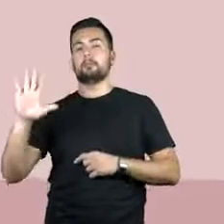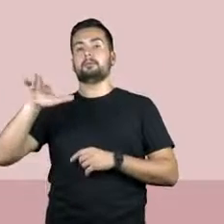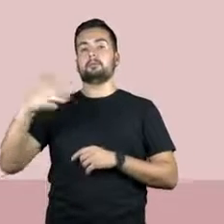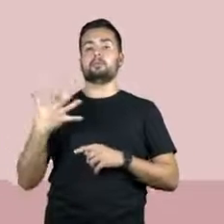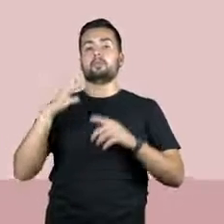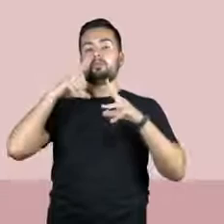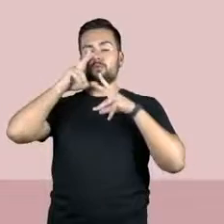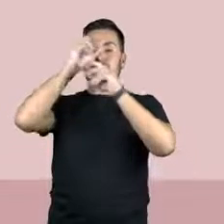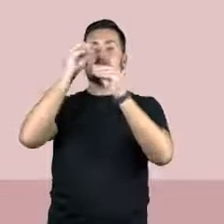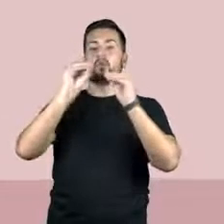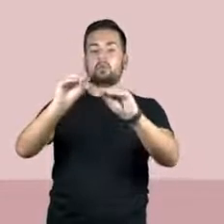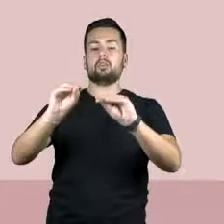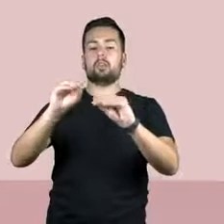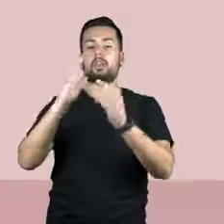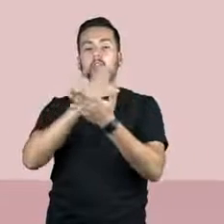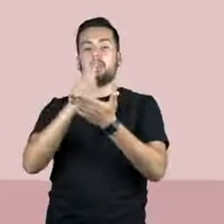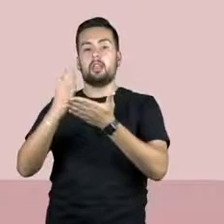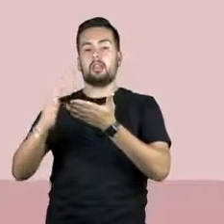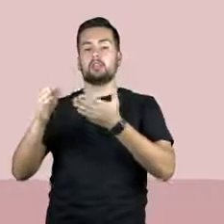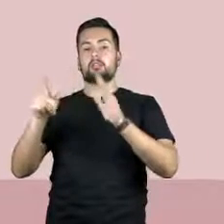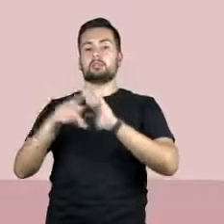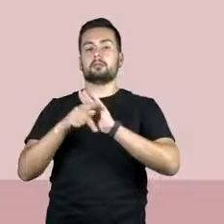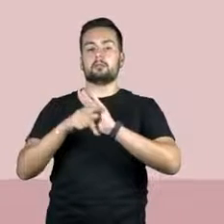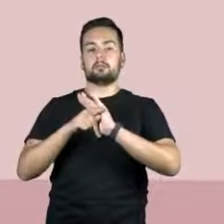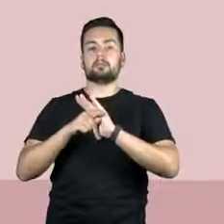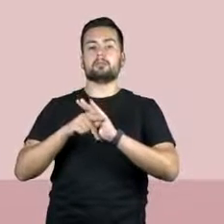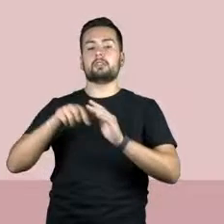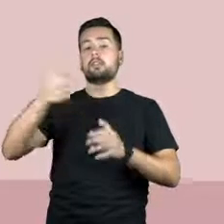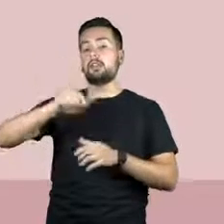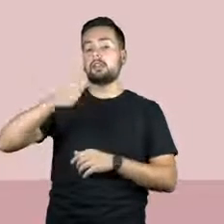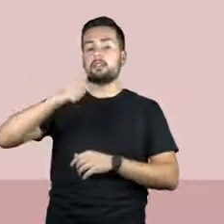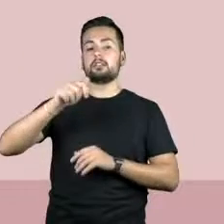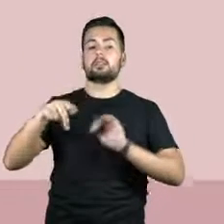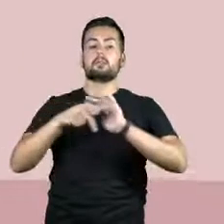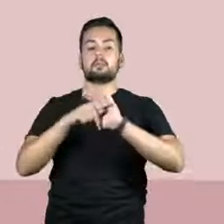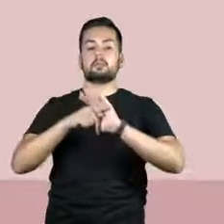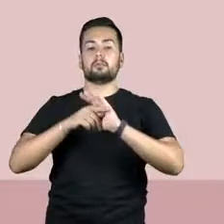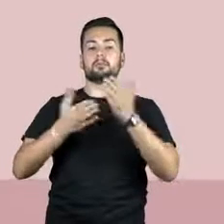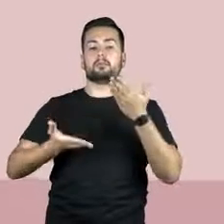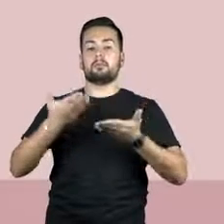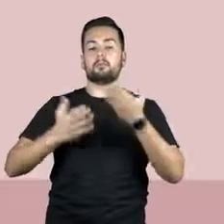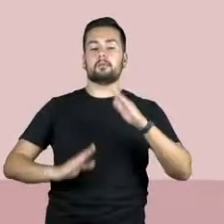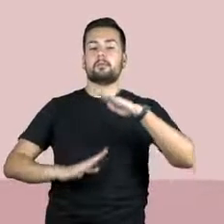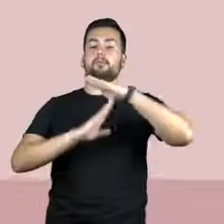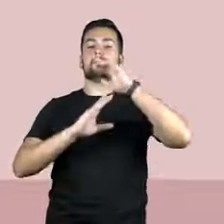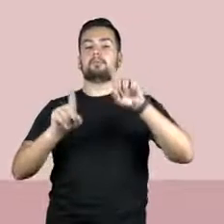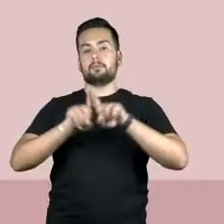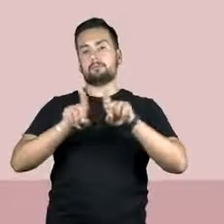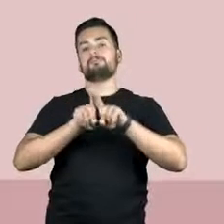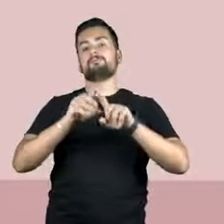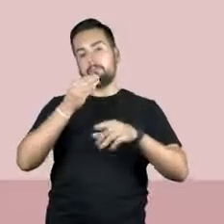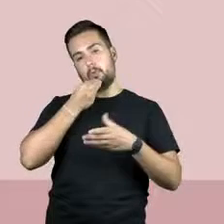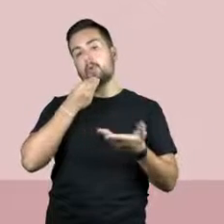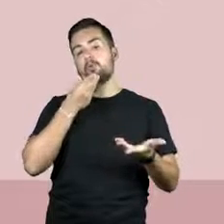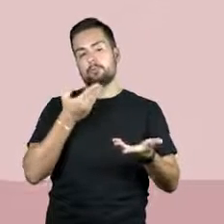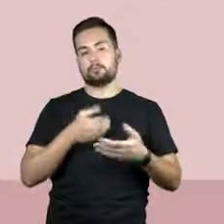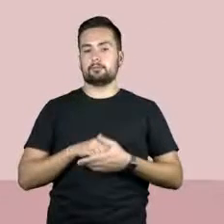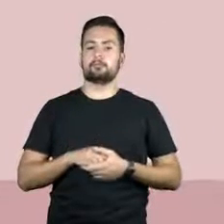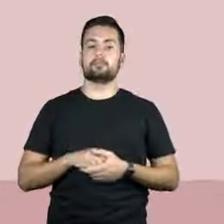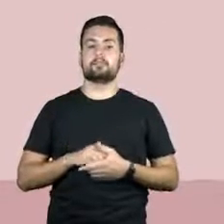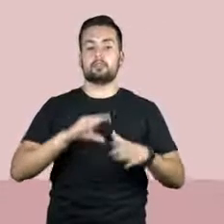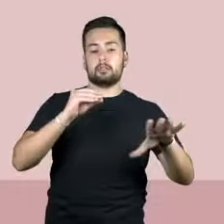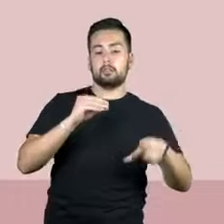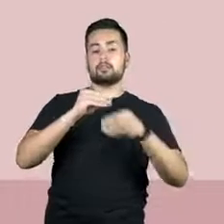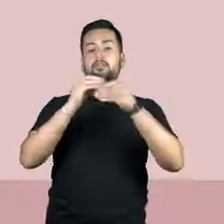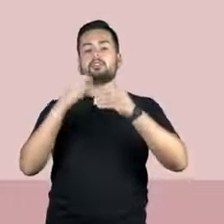das fatias e analisar a consideração do sismo, né, via método de equilíbrio limite, é claro. Um pouco adicional,